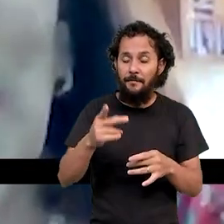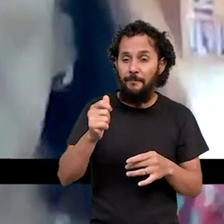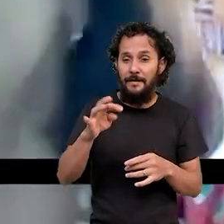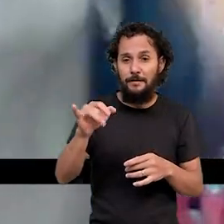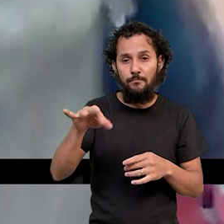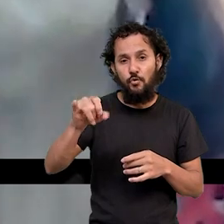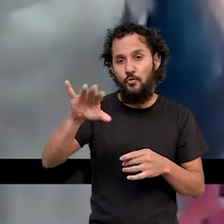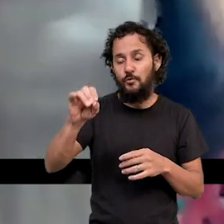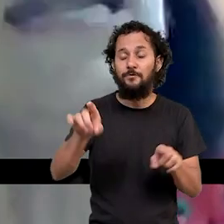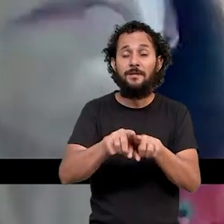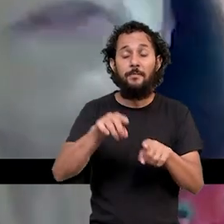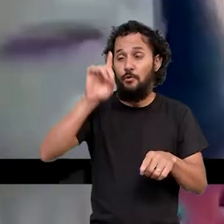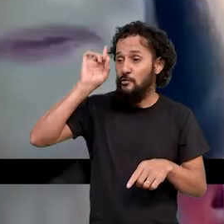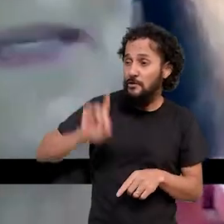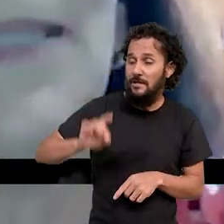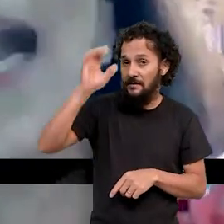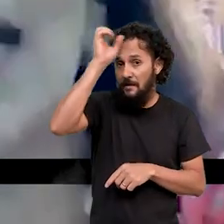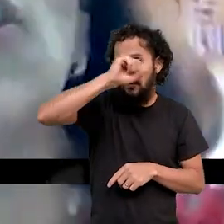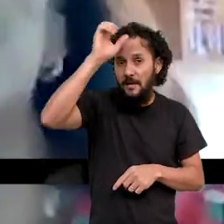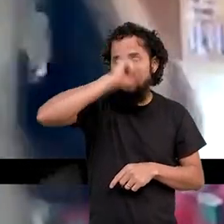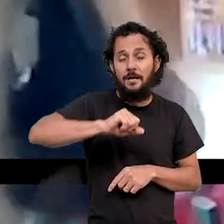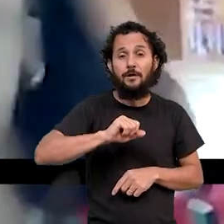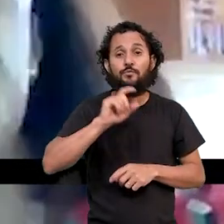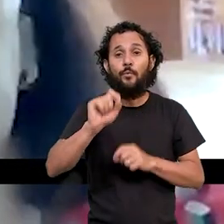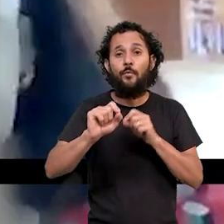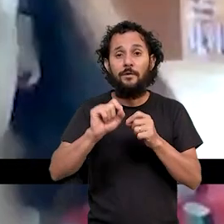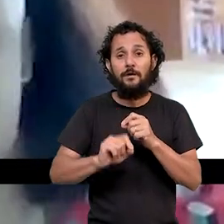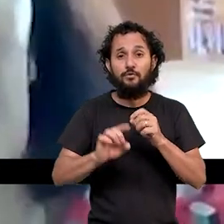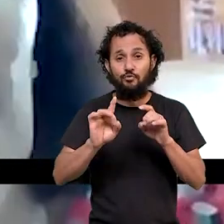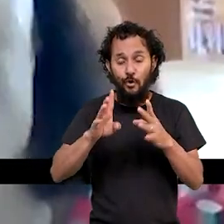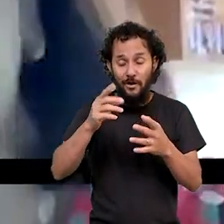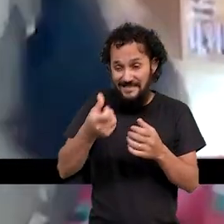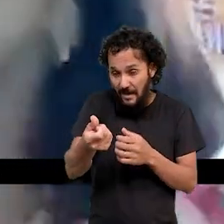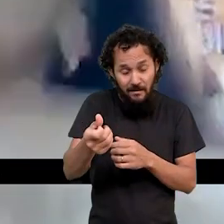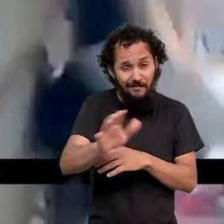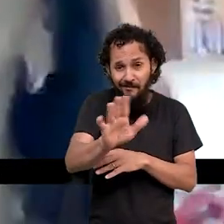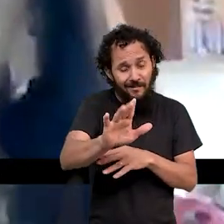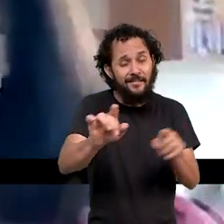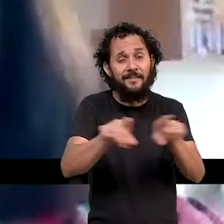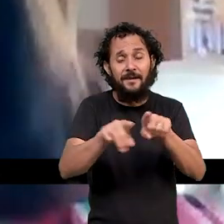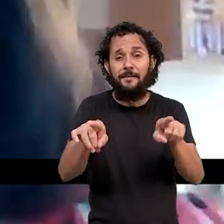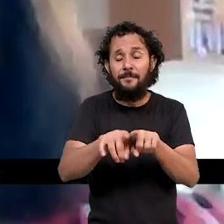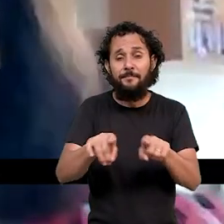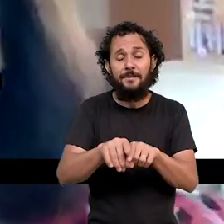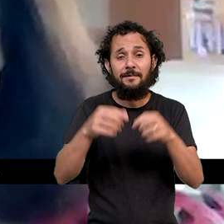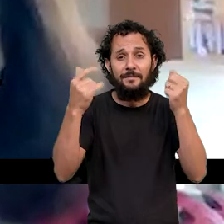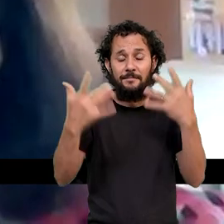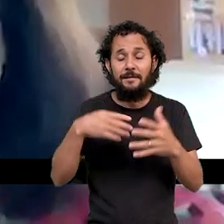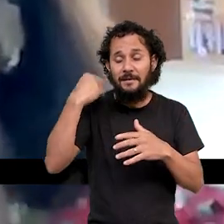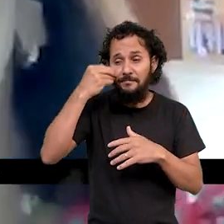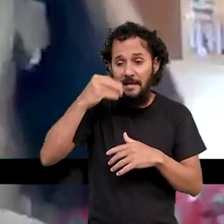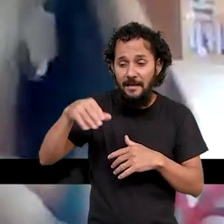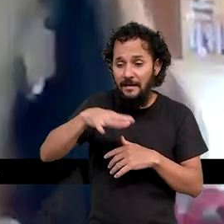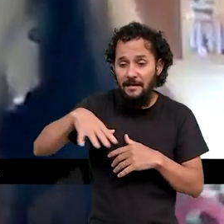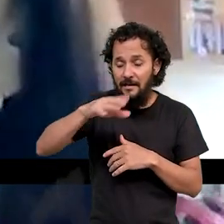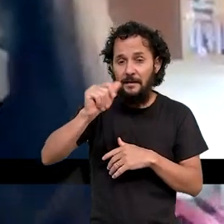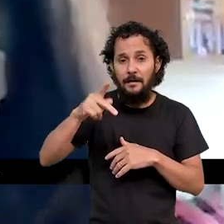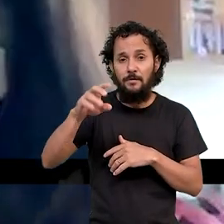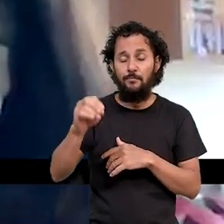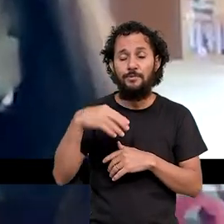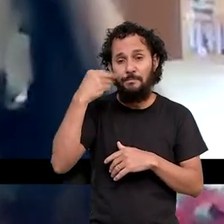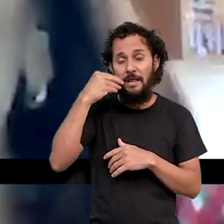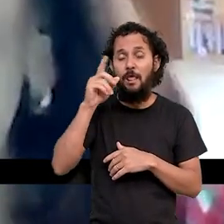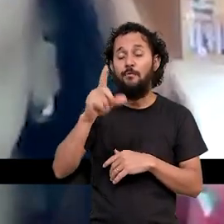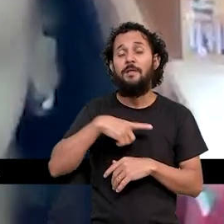patrimônios, eu trago os direitos de aprendizagem que não se limitam a 6 e eu trago os campos de experiência